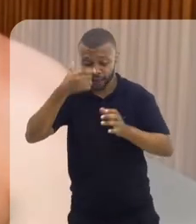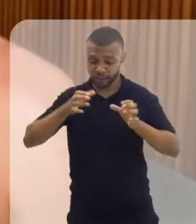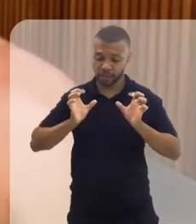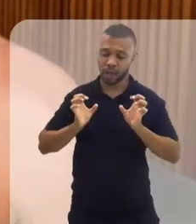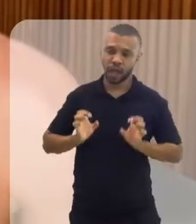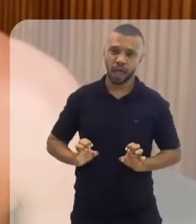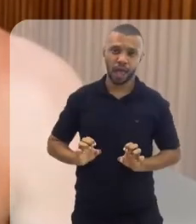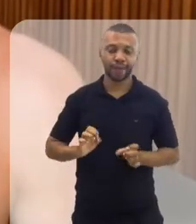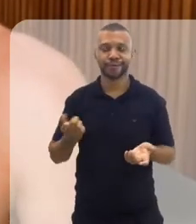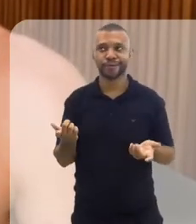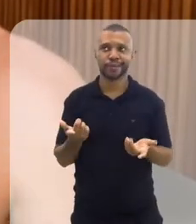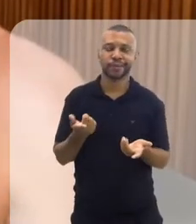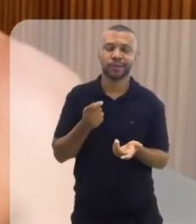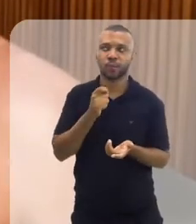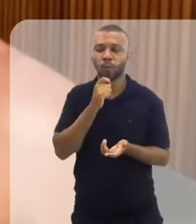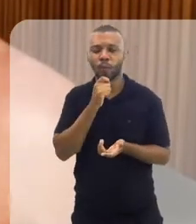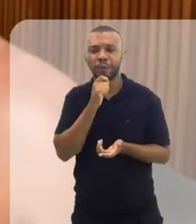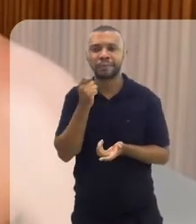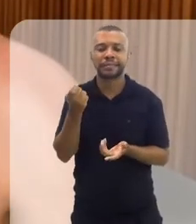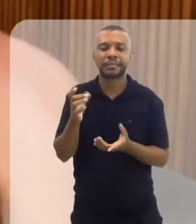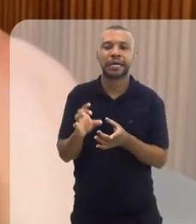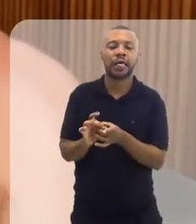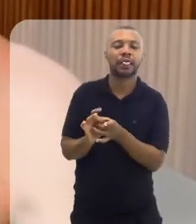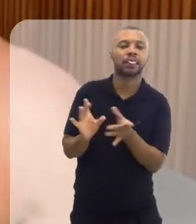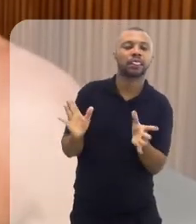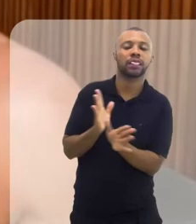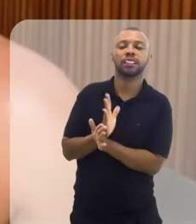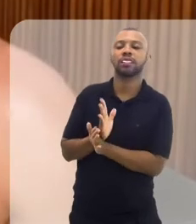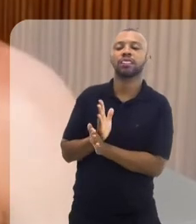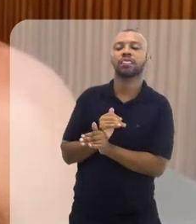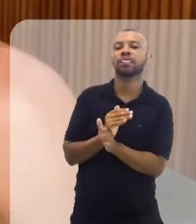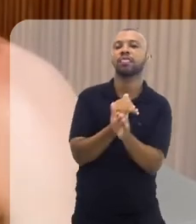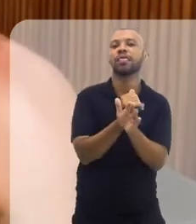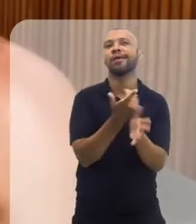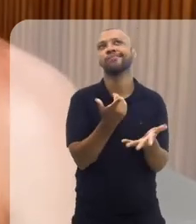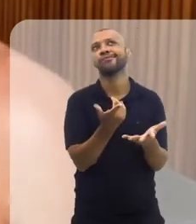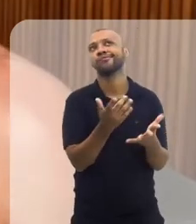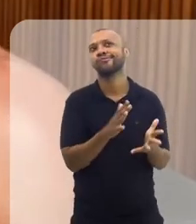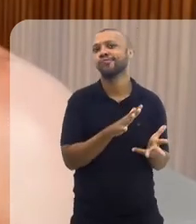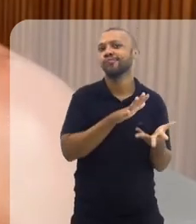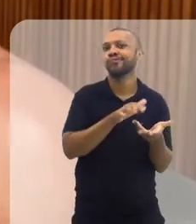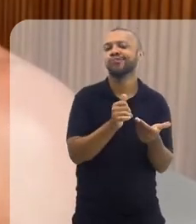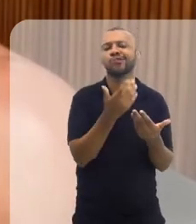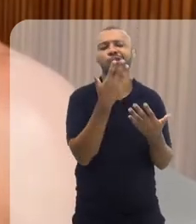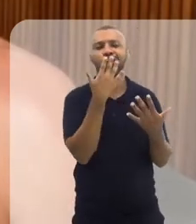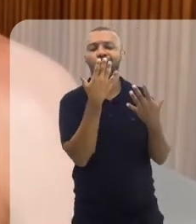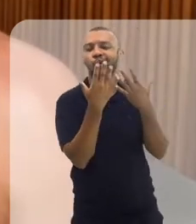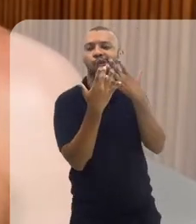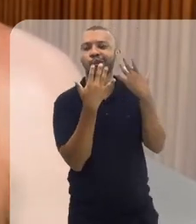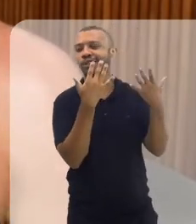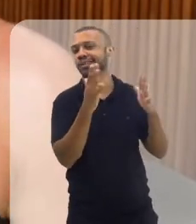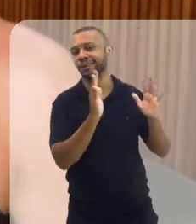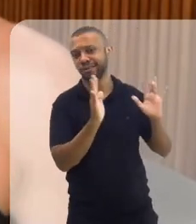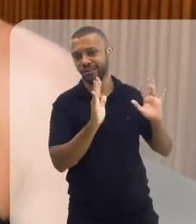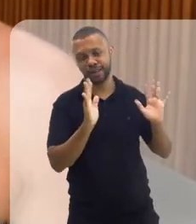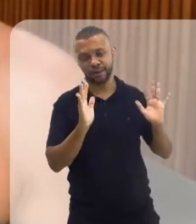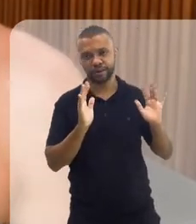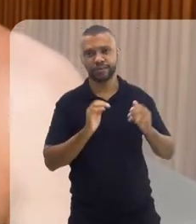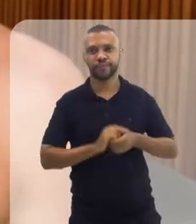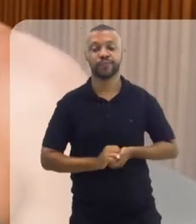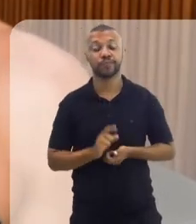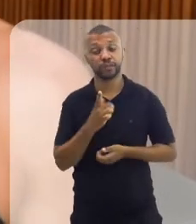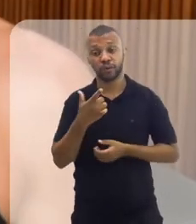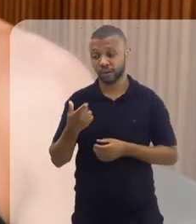morais, éticos, né, e não me deixar levar simplesmente por um mundo colorido, né? Então eu acho